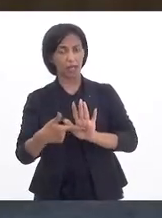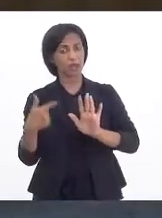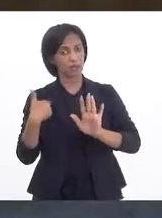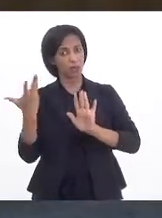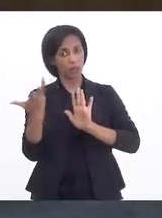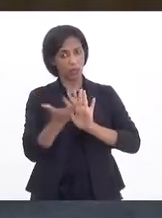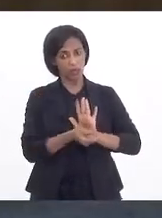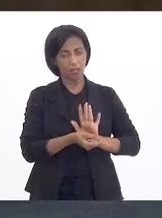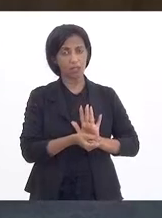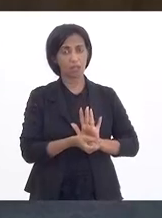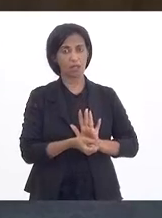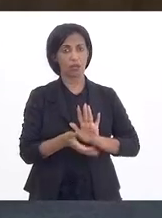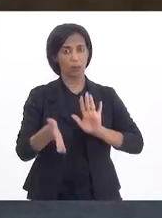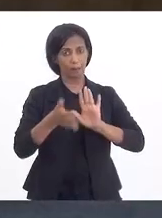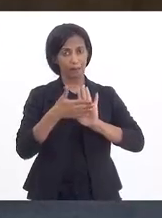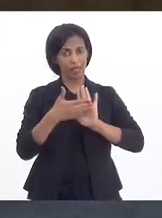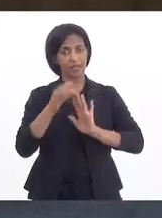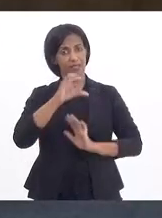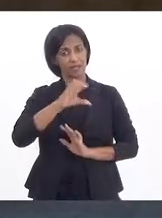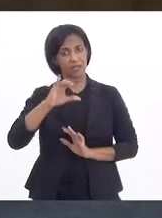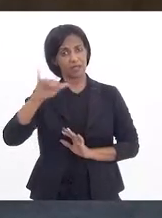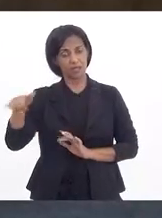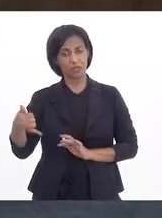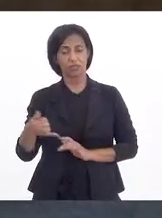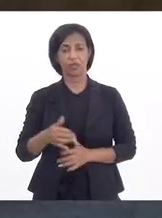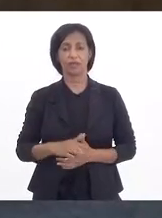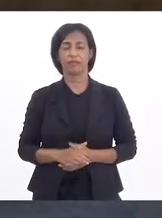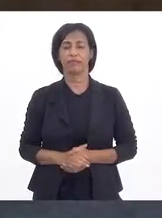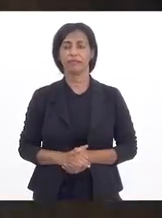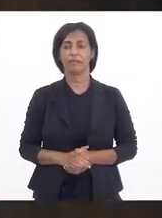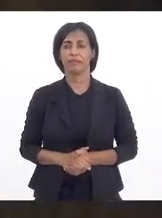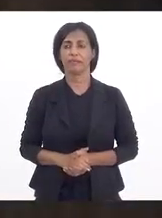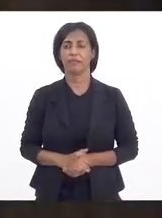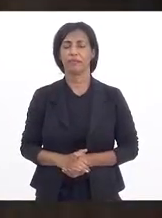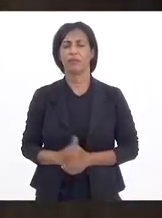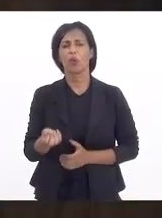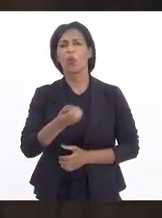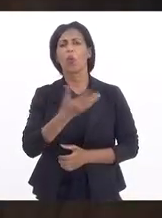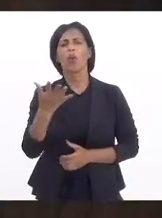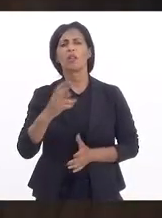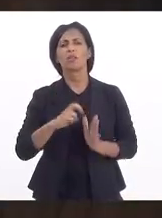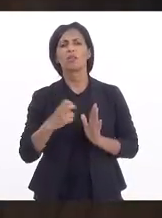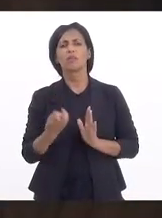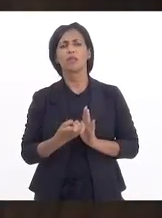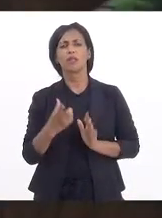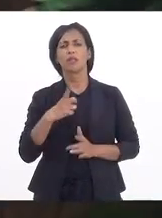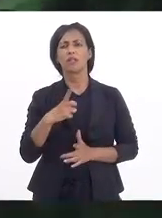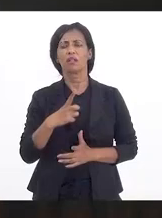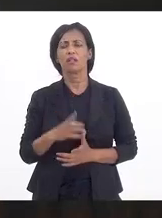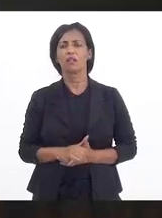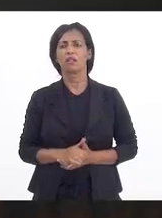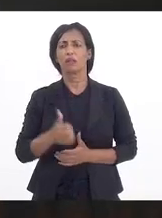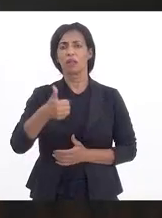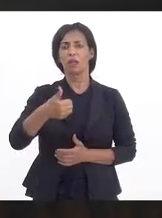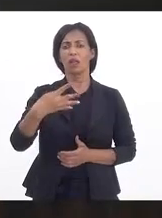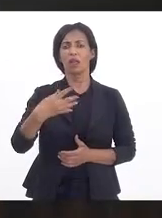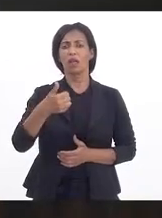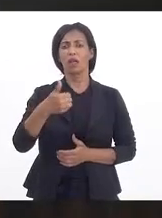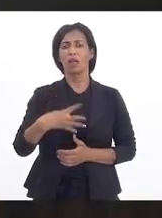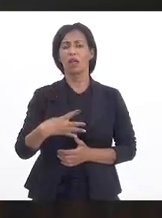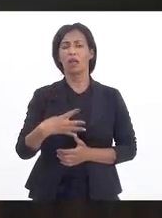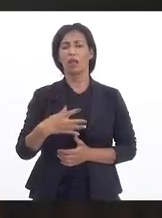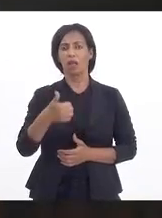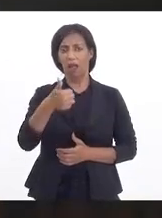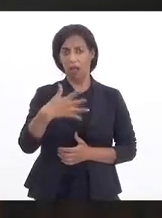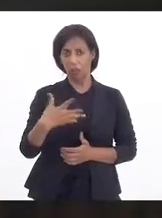você já pode não parecer da ccj quantas emendas tem 14 ou